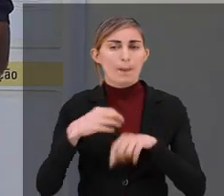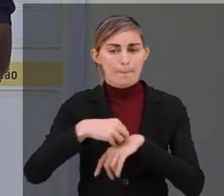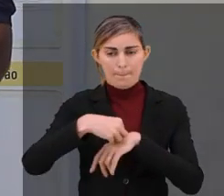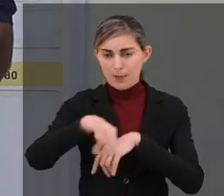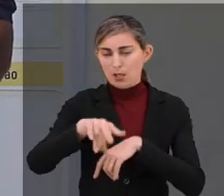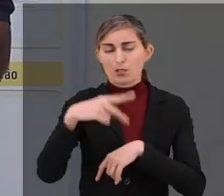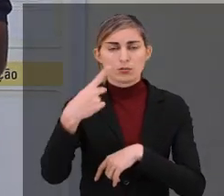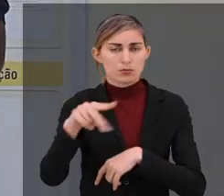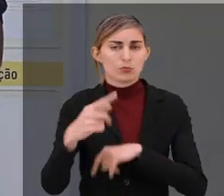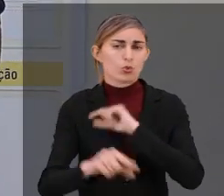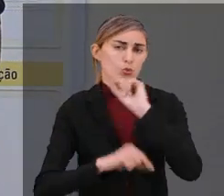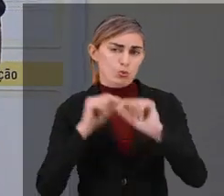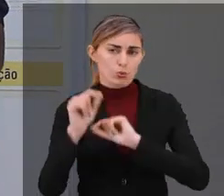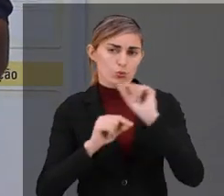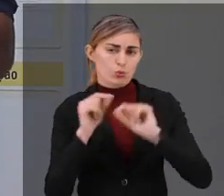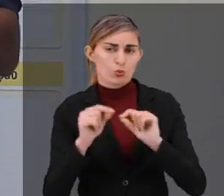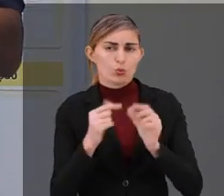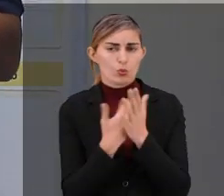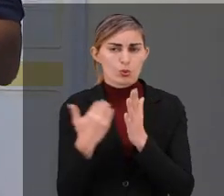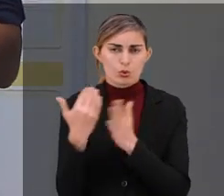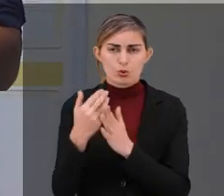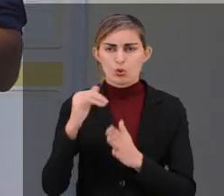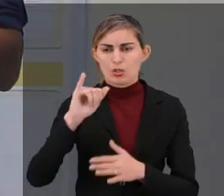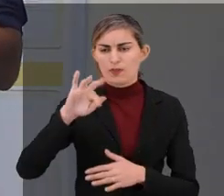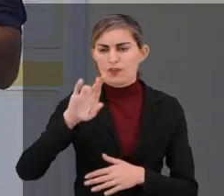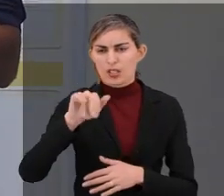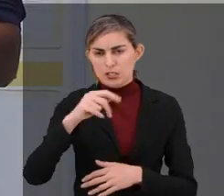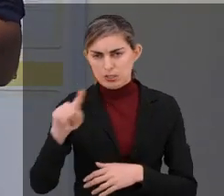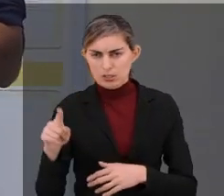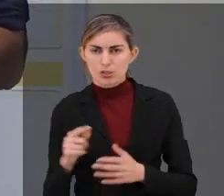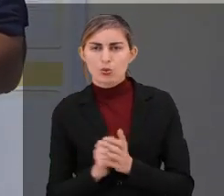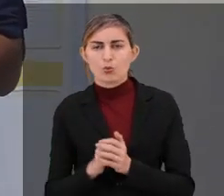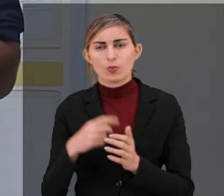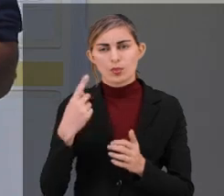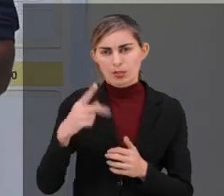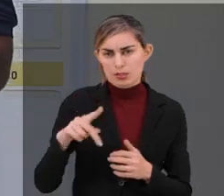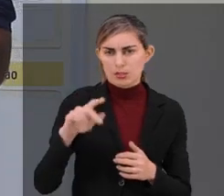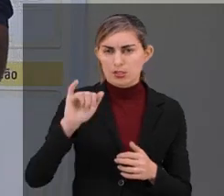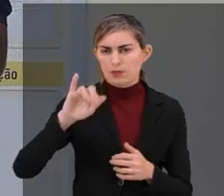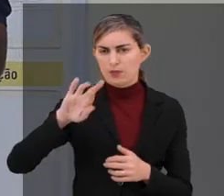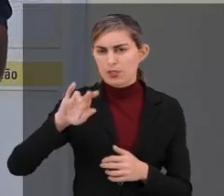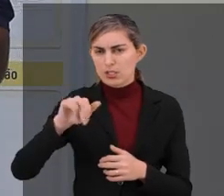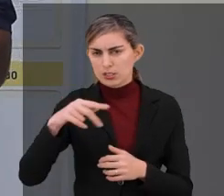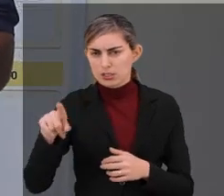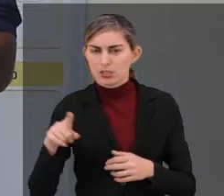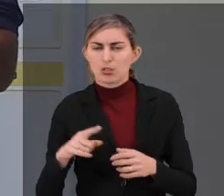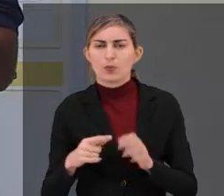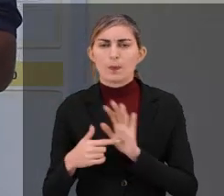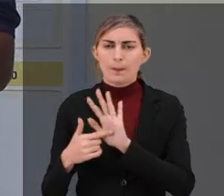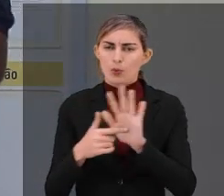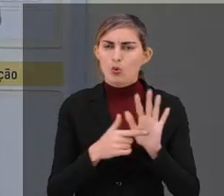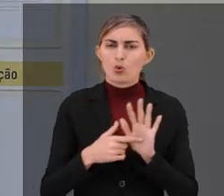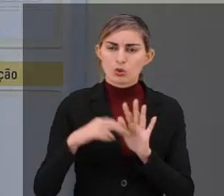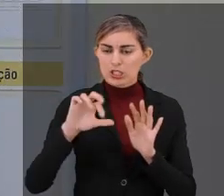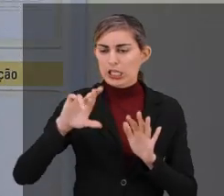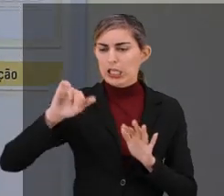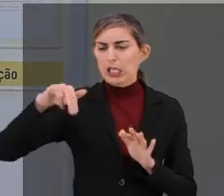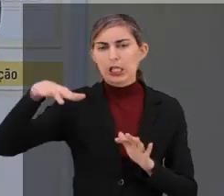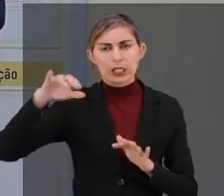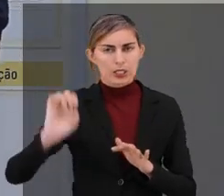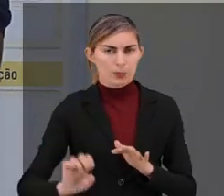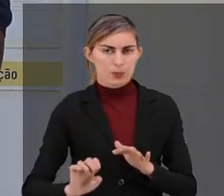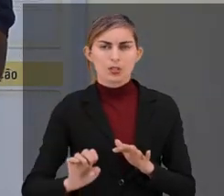para o trabalhador? Que além da infração de trânsito, essa infração de trânsito ela pode se transformar num crime de